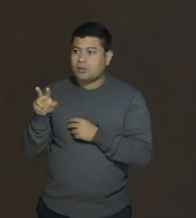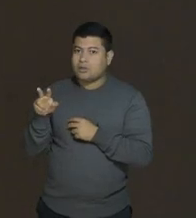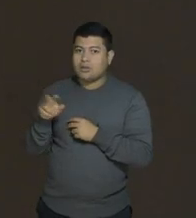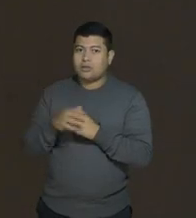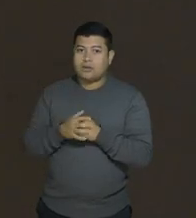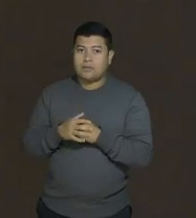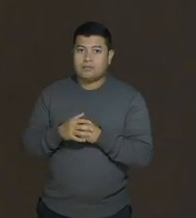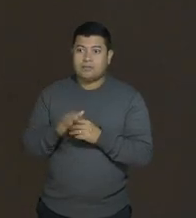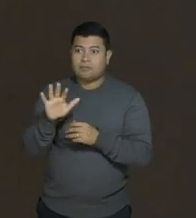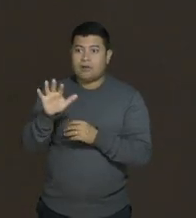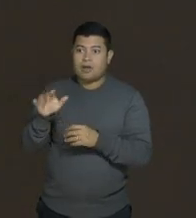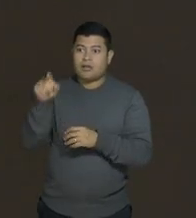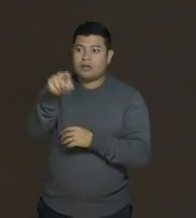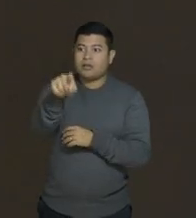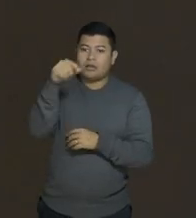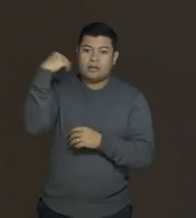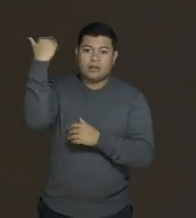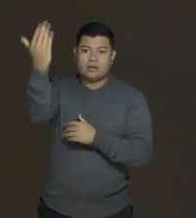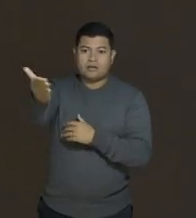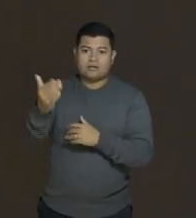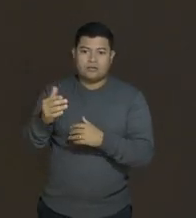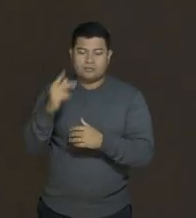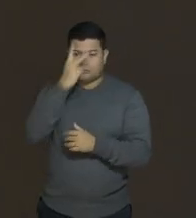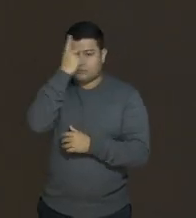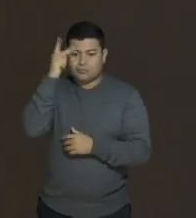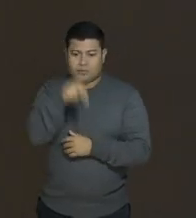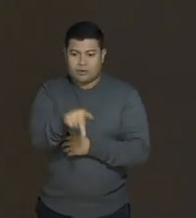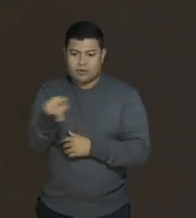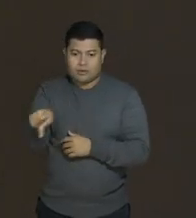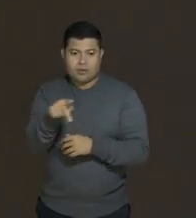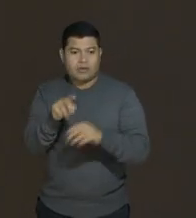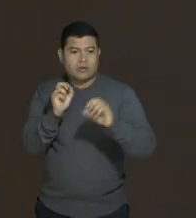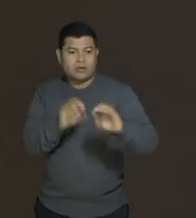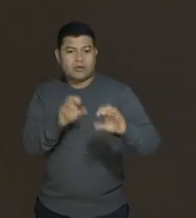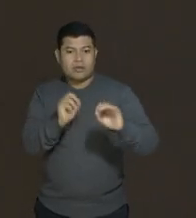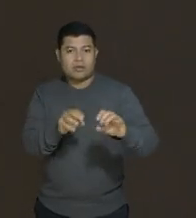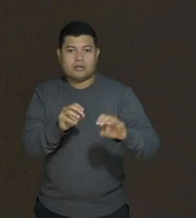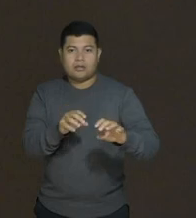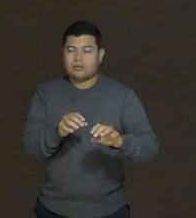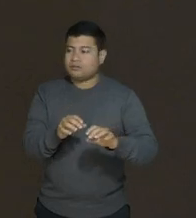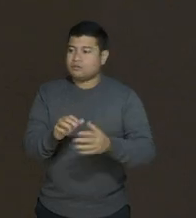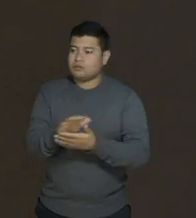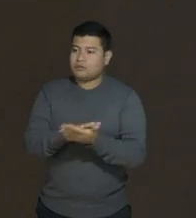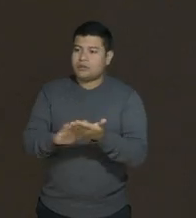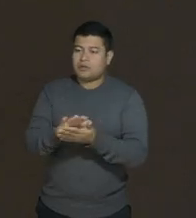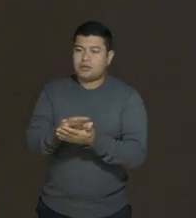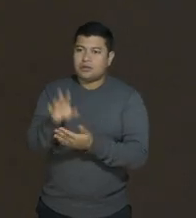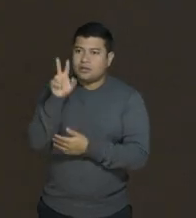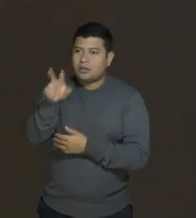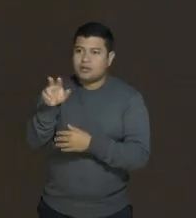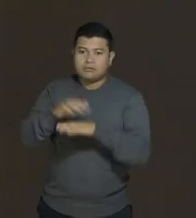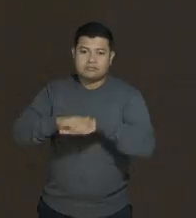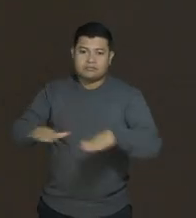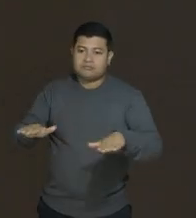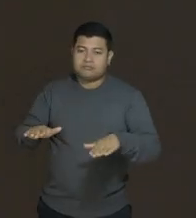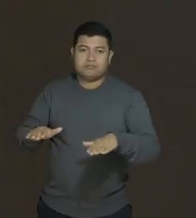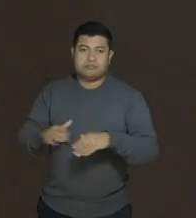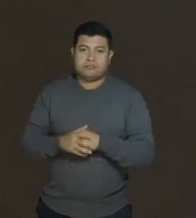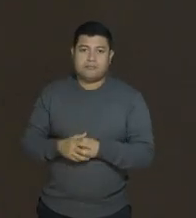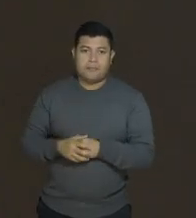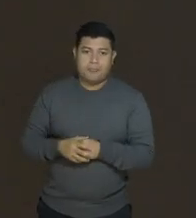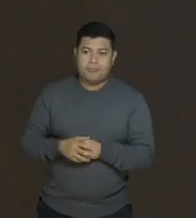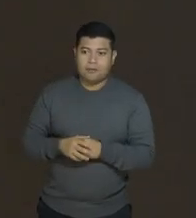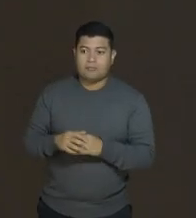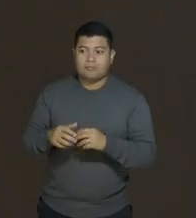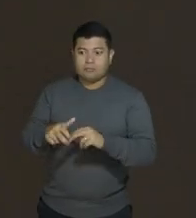Quem caiu a borracha, quem tossiu, quem passou na porta da sala, o passarinho, tudo eles sabem, mas eles perdem o